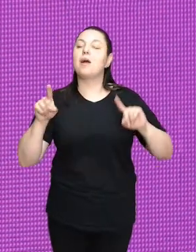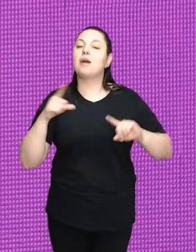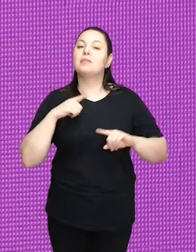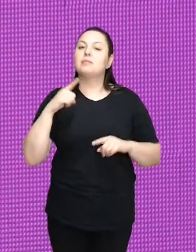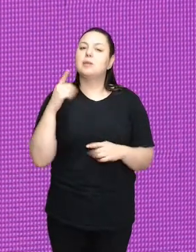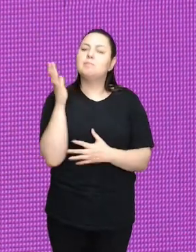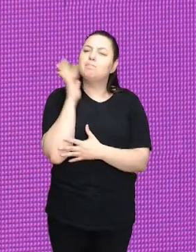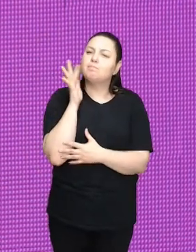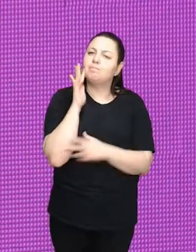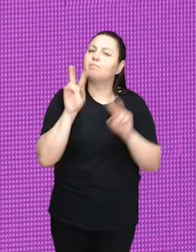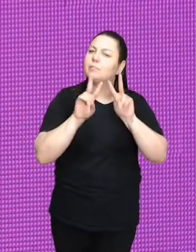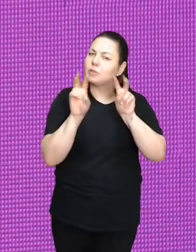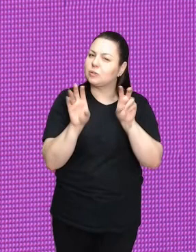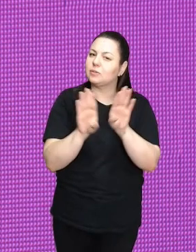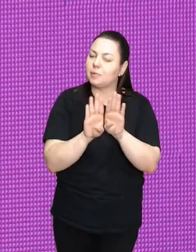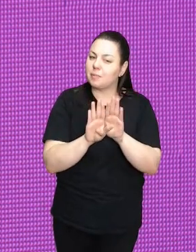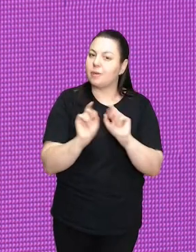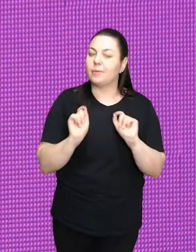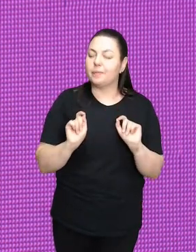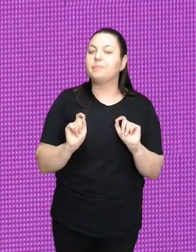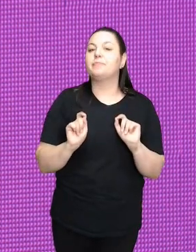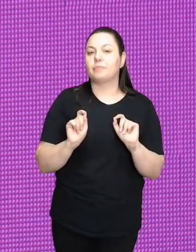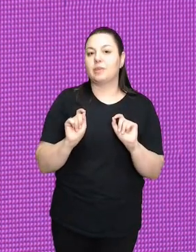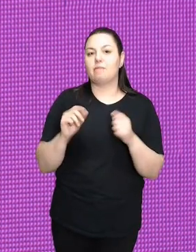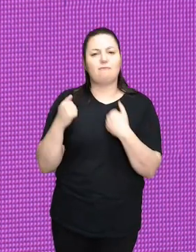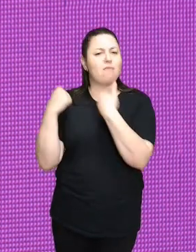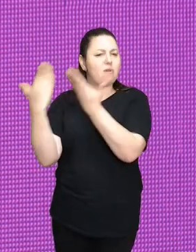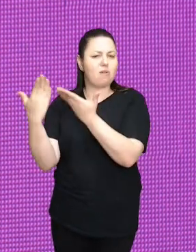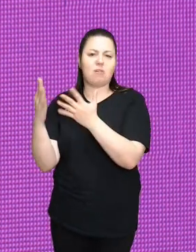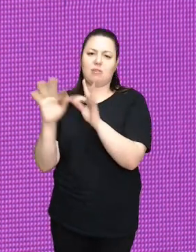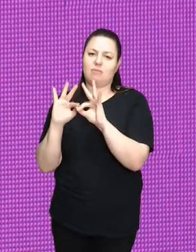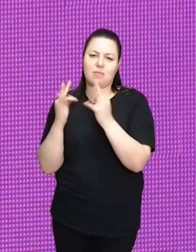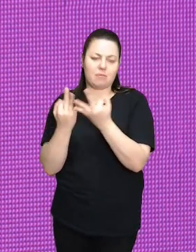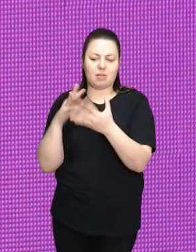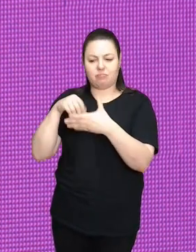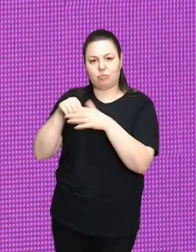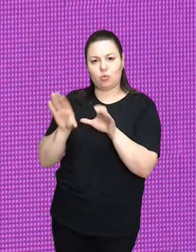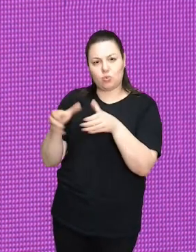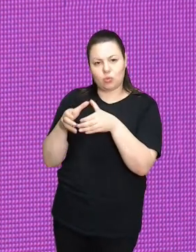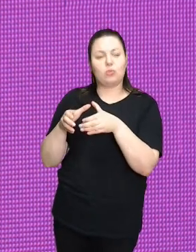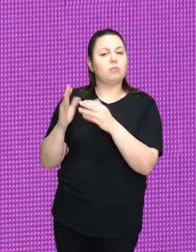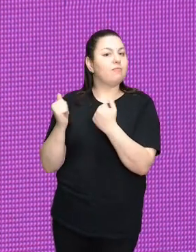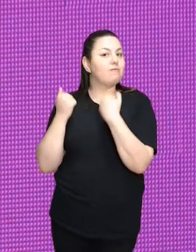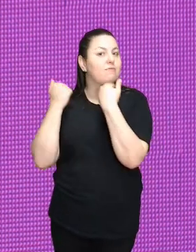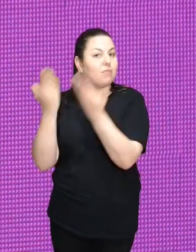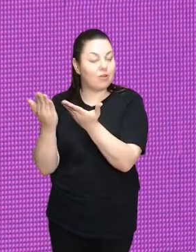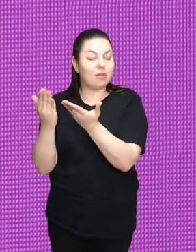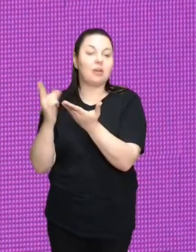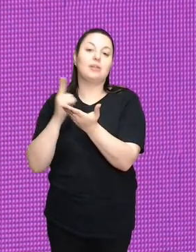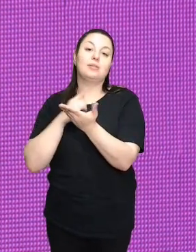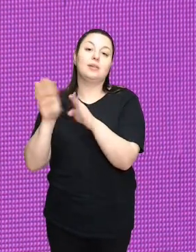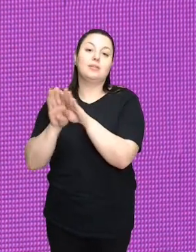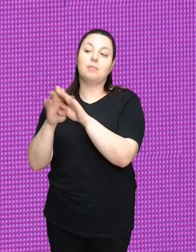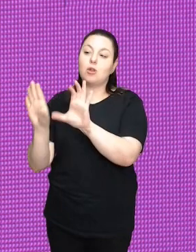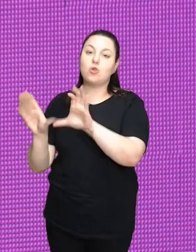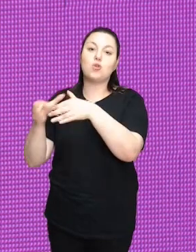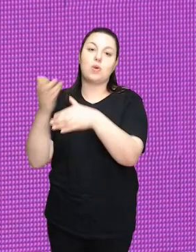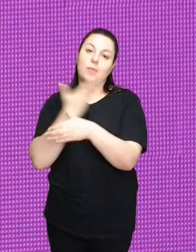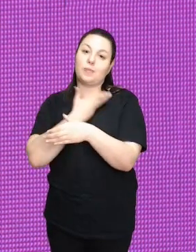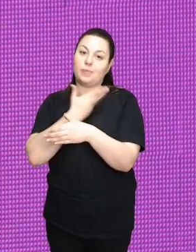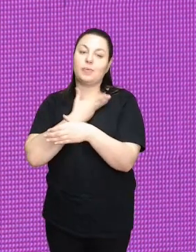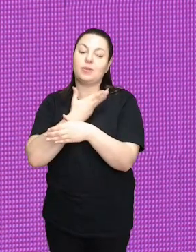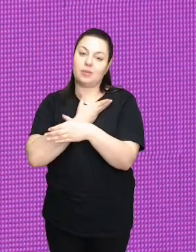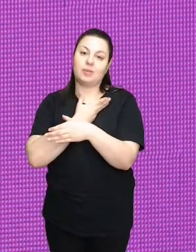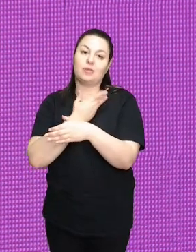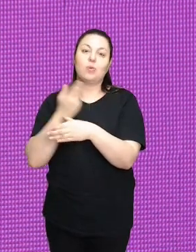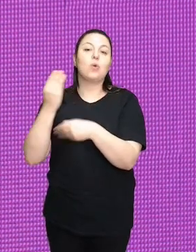que também fora da nossa família, né, do nosso núcleo familiar, no nosso núcleo de amigos, né, e das pessoas com que a gente se